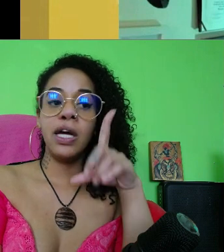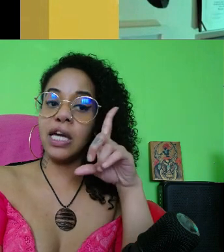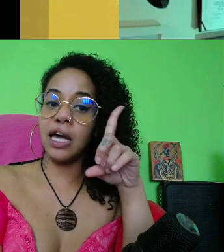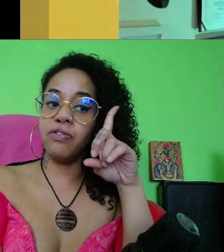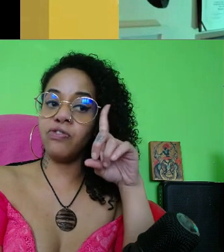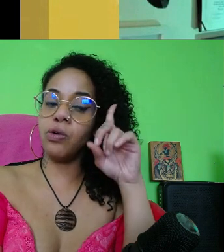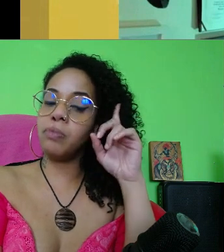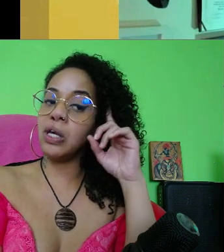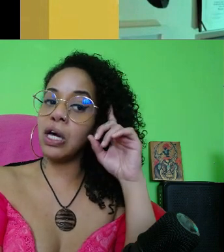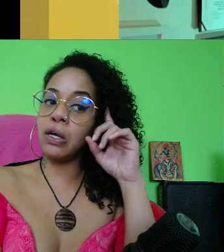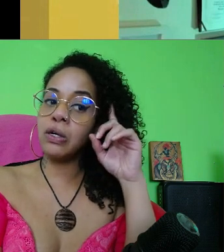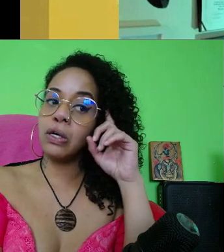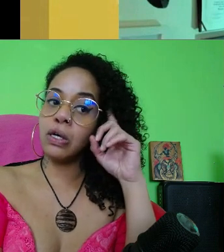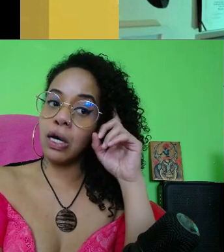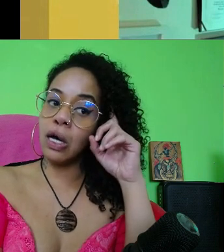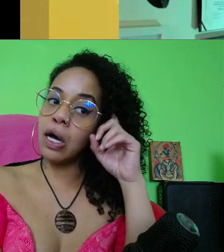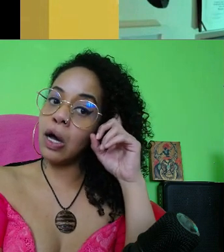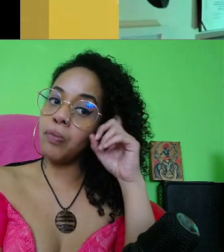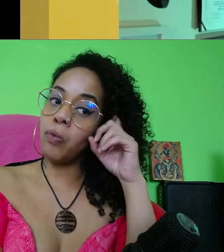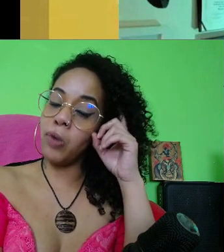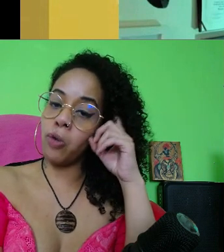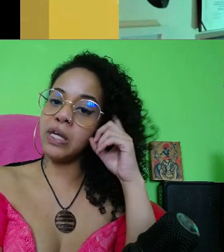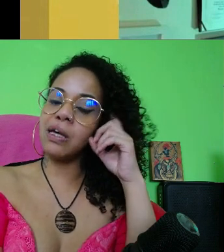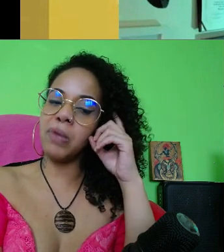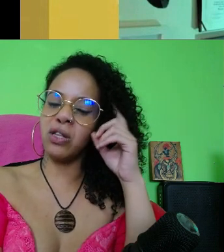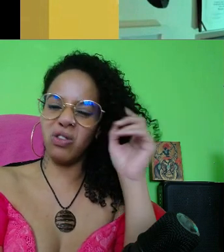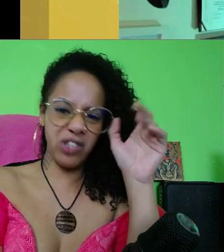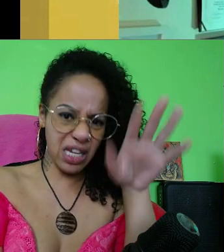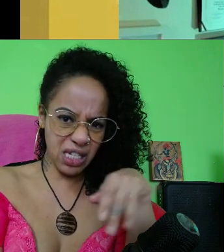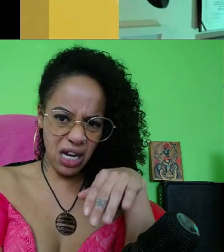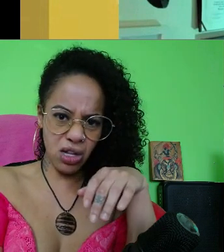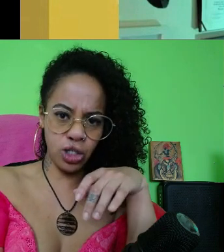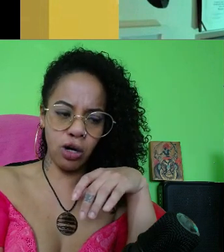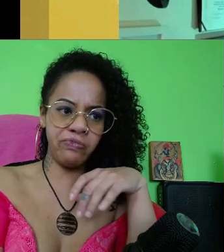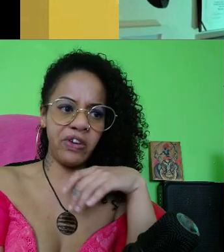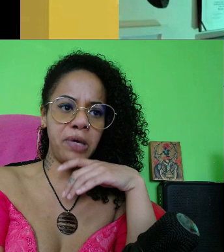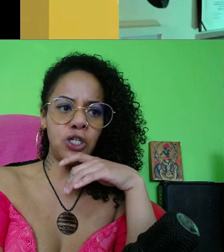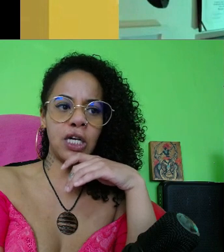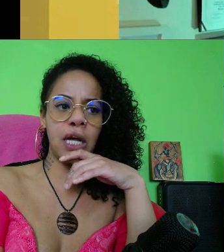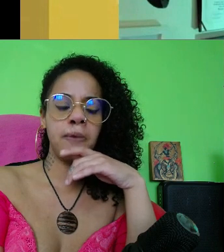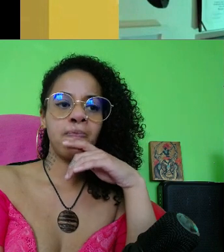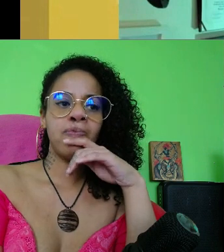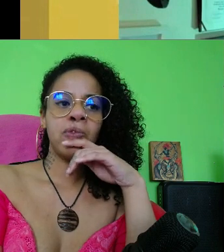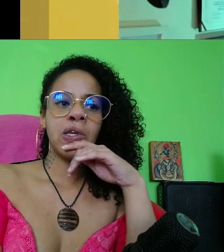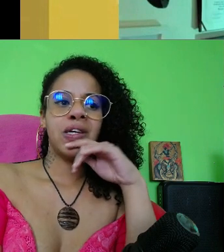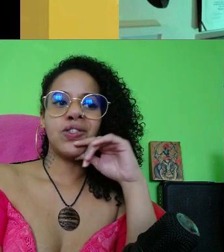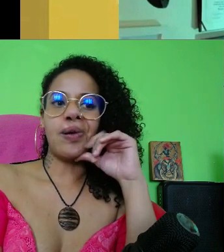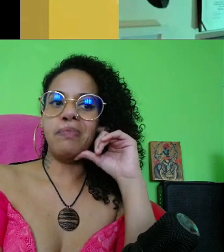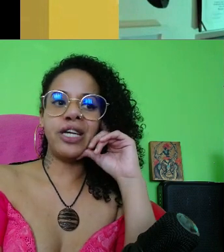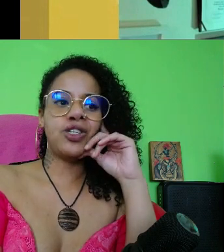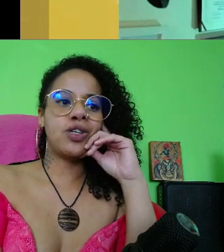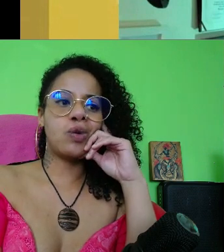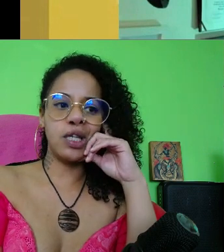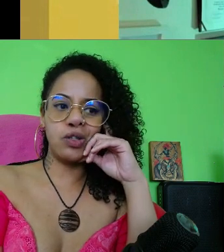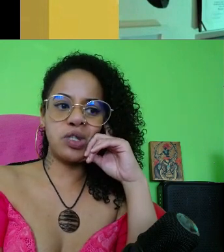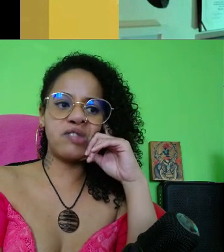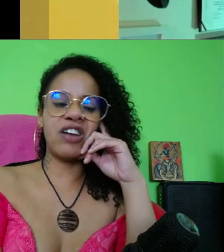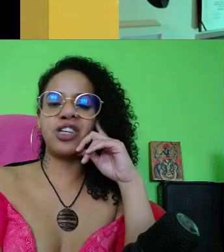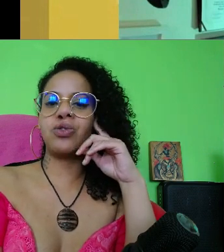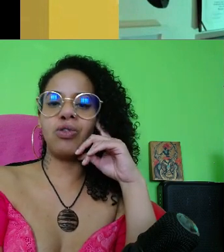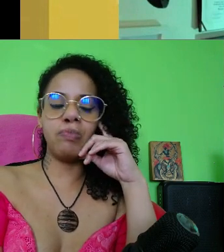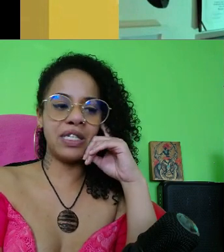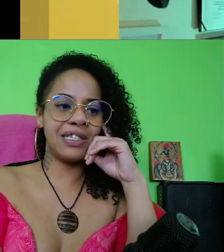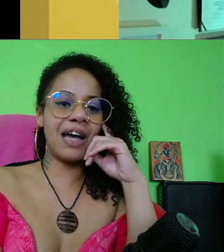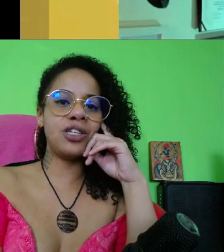mesmo e aí veio a minha o meu pensamento evidência melhor obviamente né somente quando